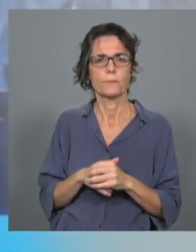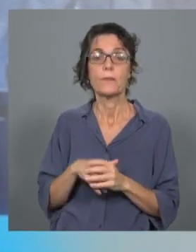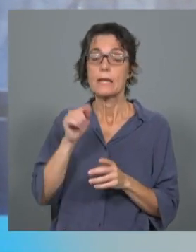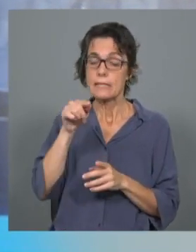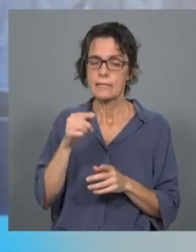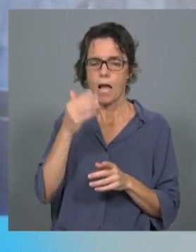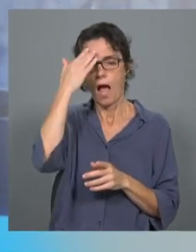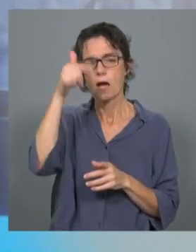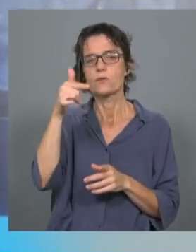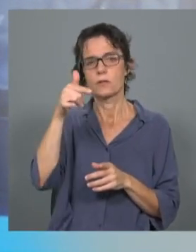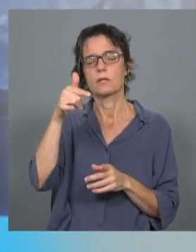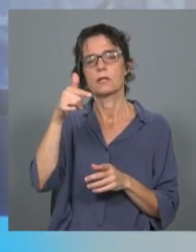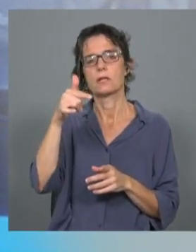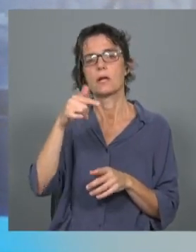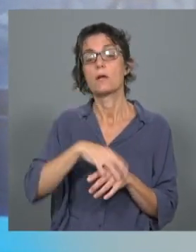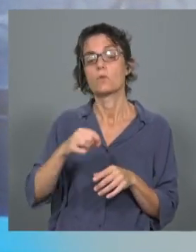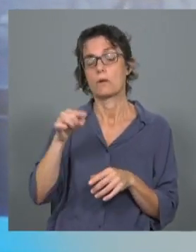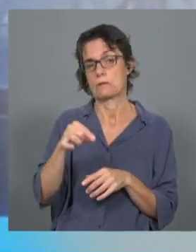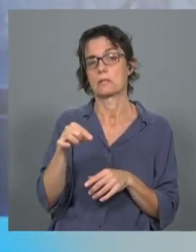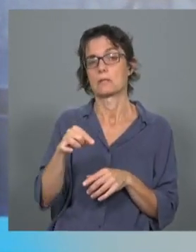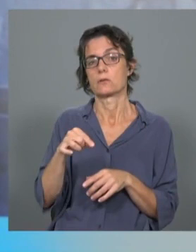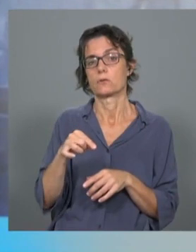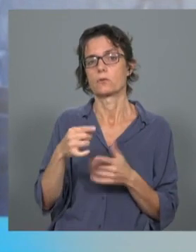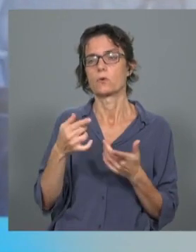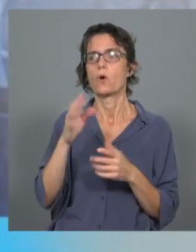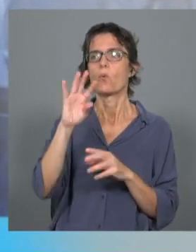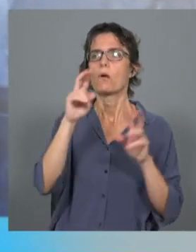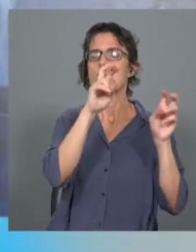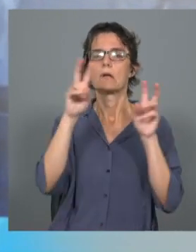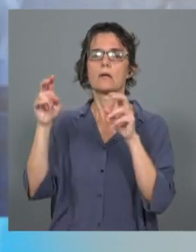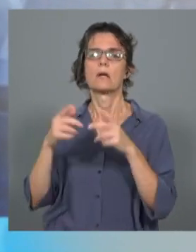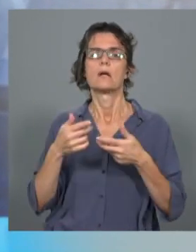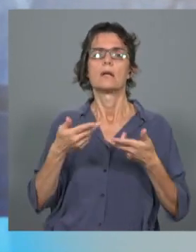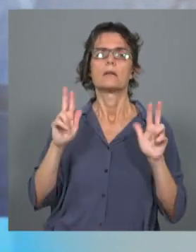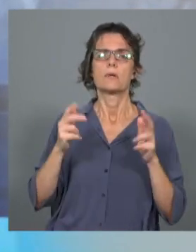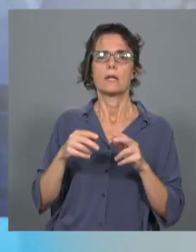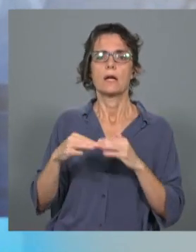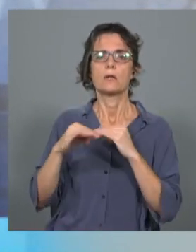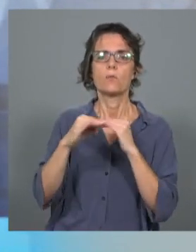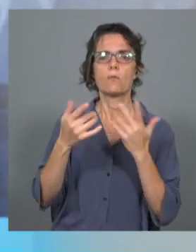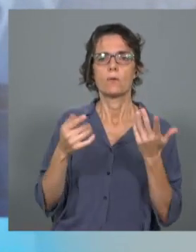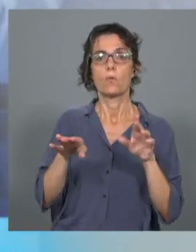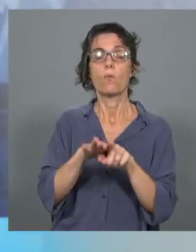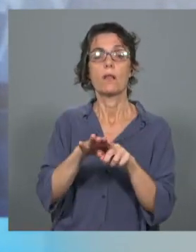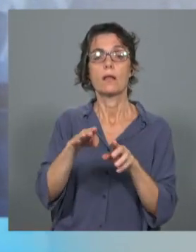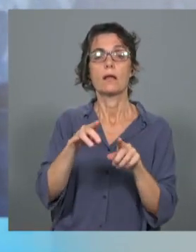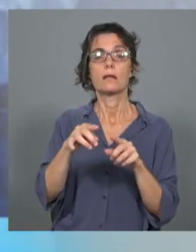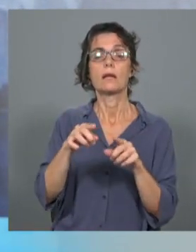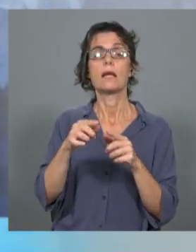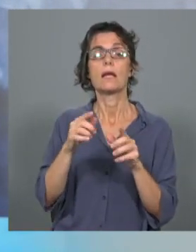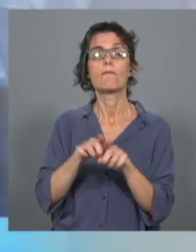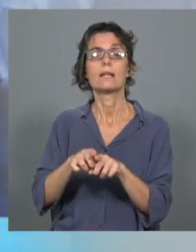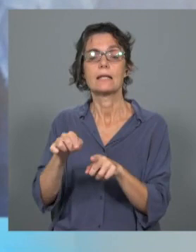que está exatamente em causa. A liberdade, a igualdade e a fraternidade são os grandes pilares, digamos assim,